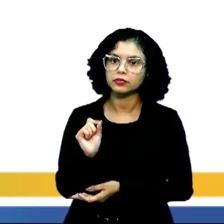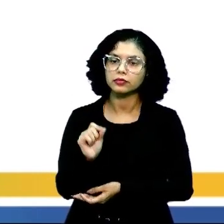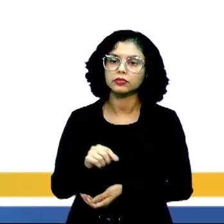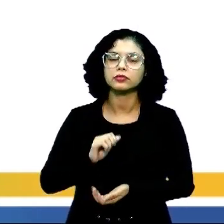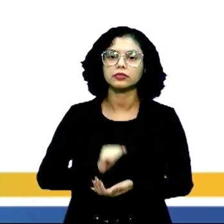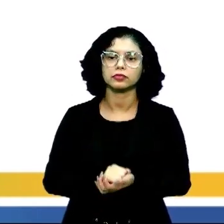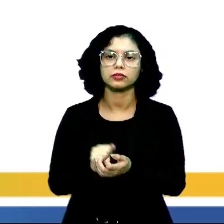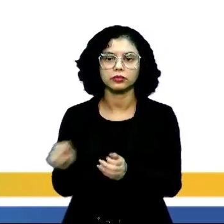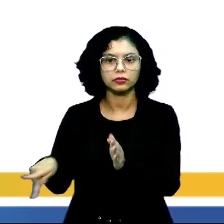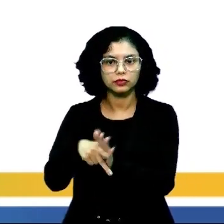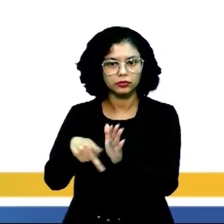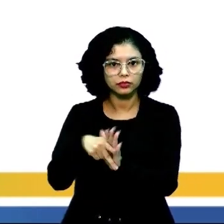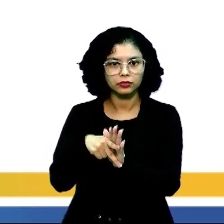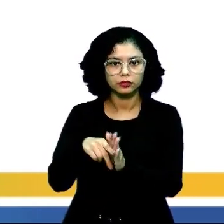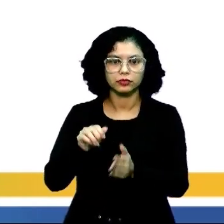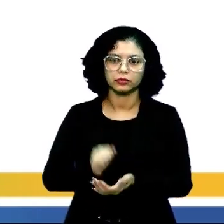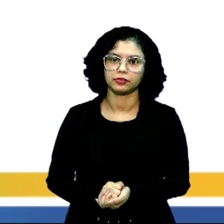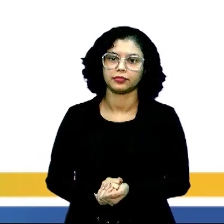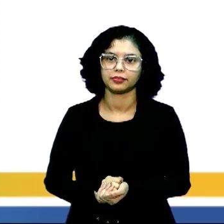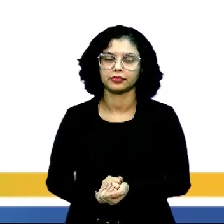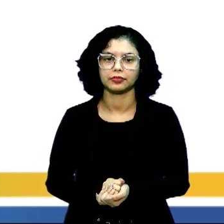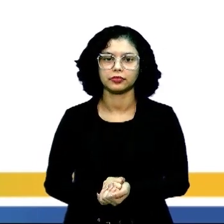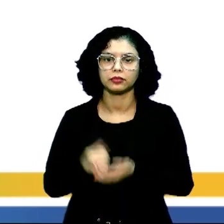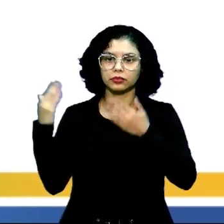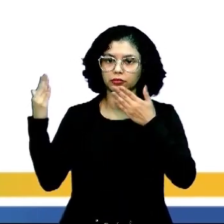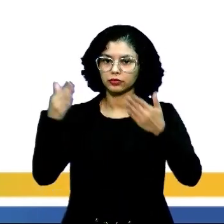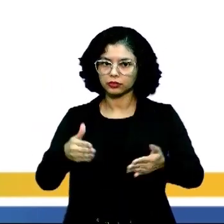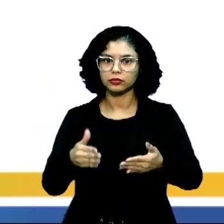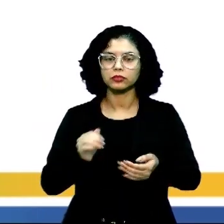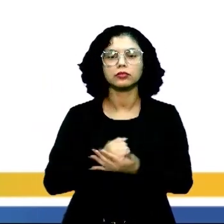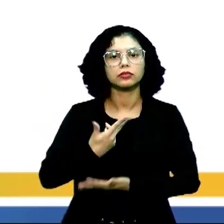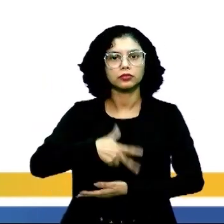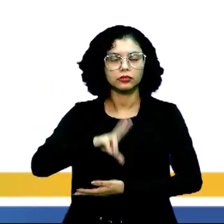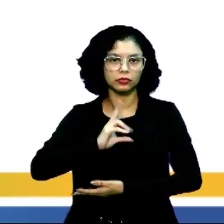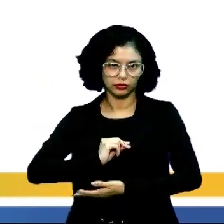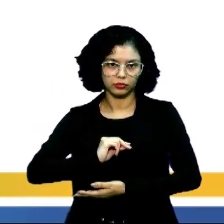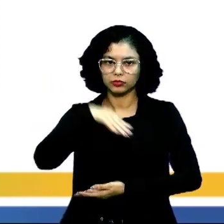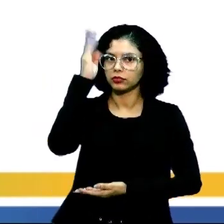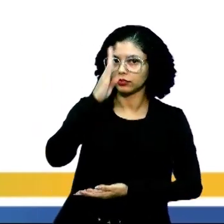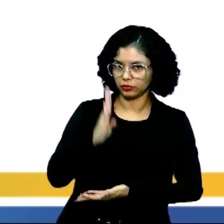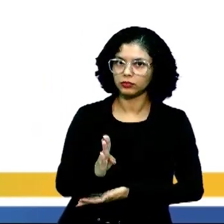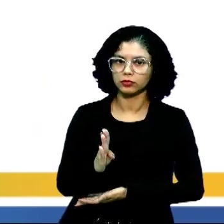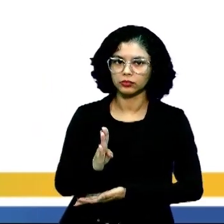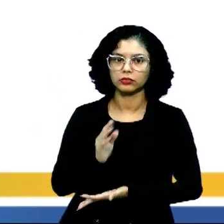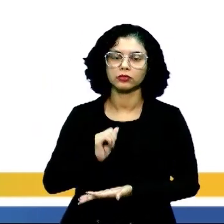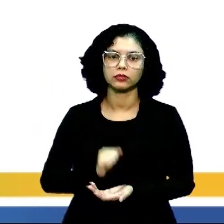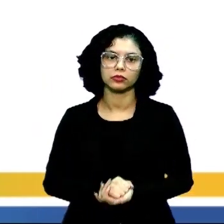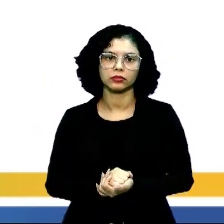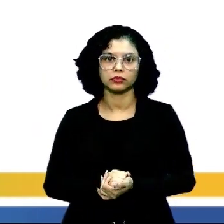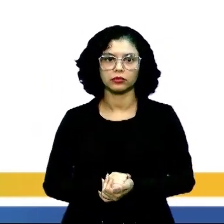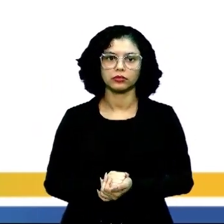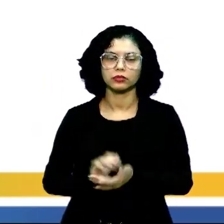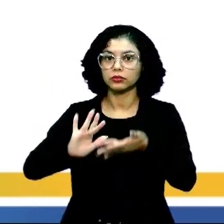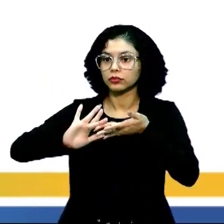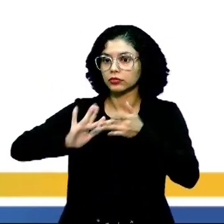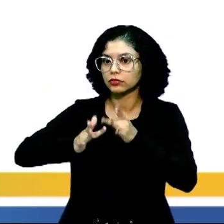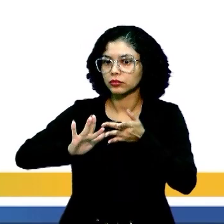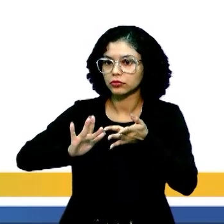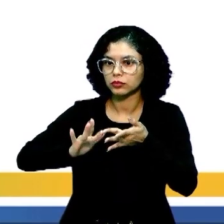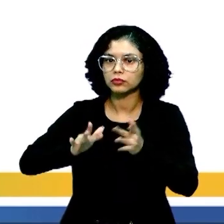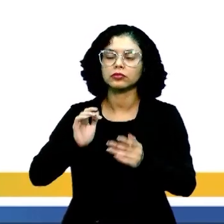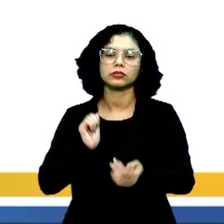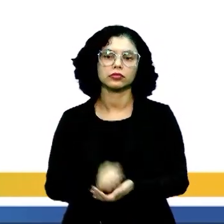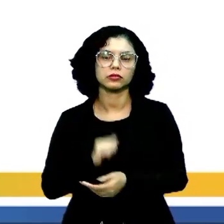reporta justamente à chegada dos portugueses no Brasil e o contato dele